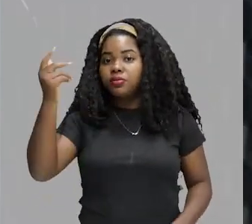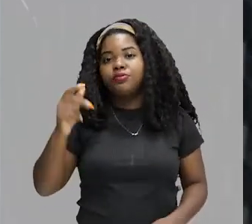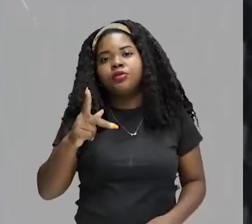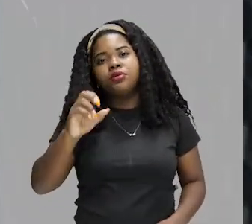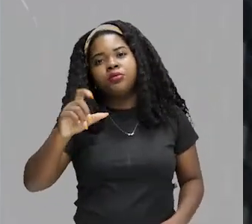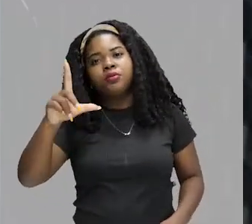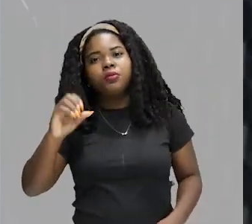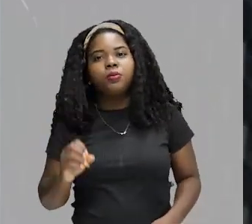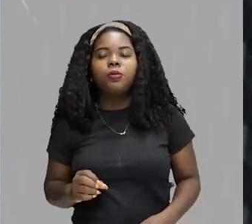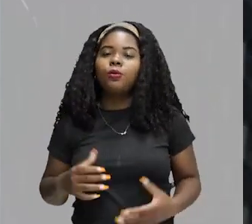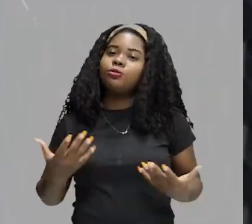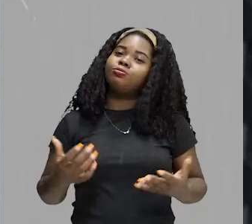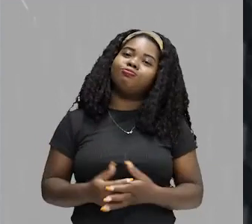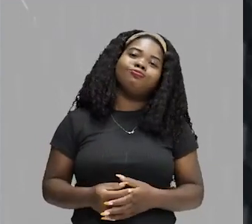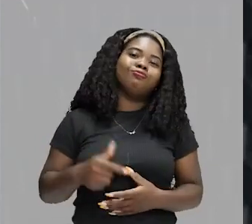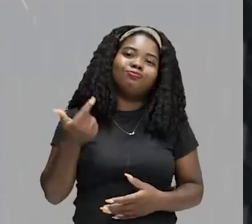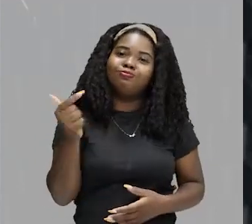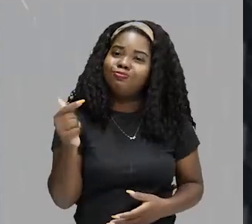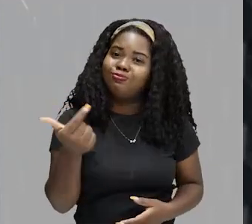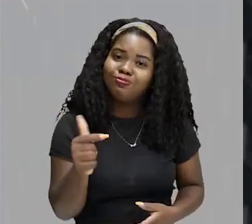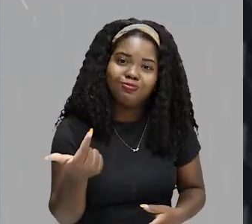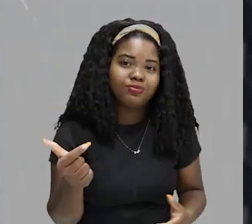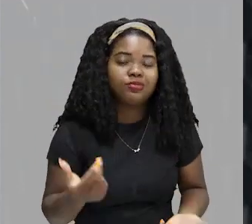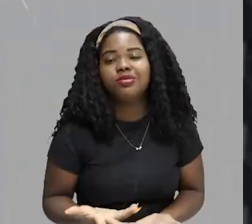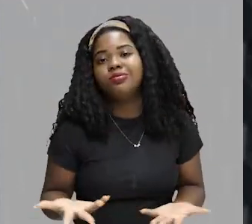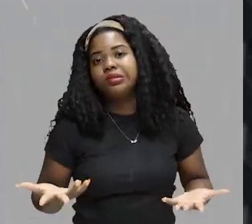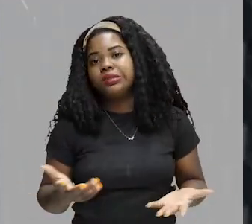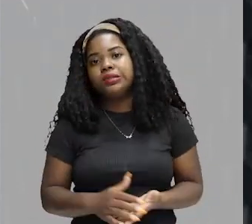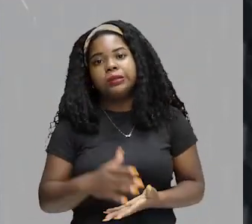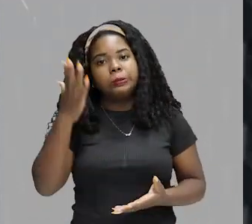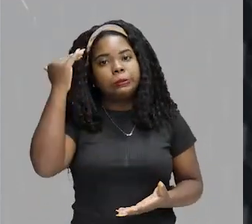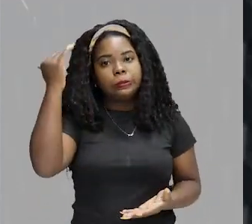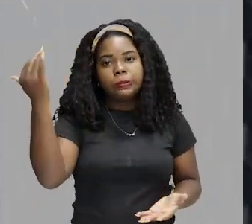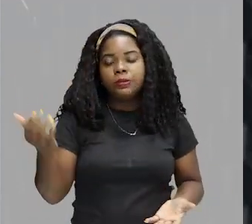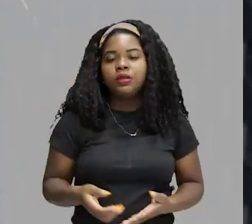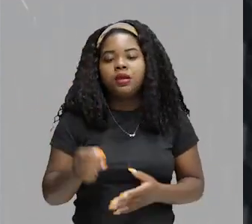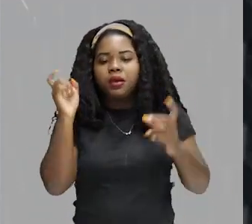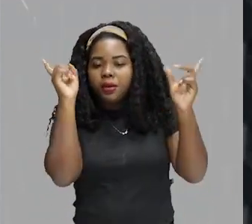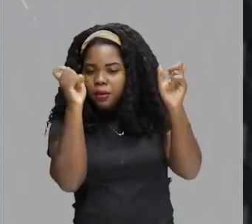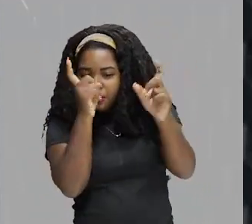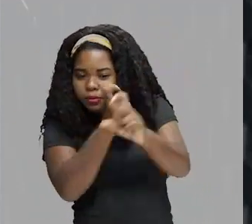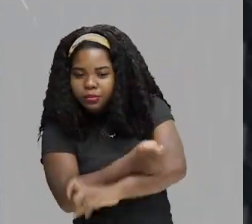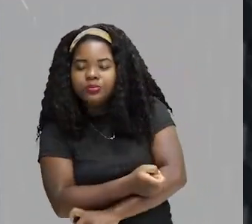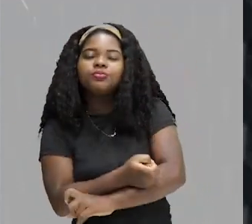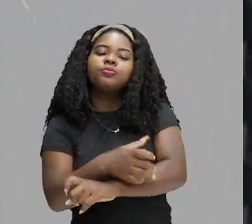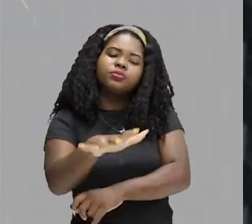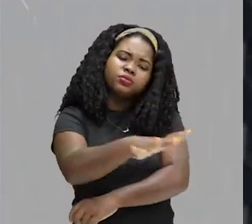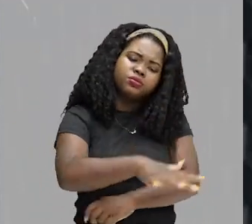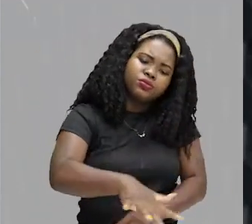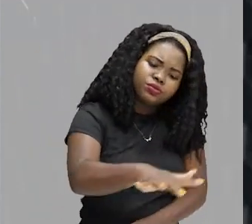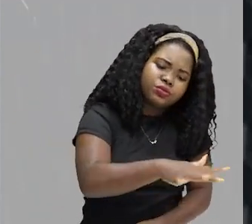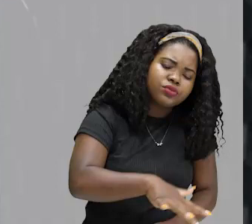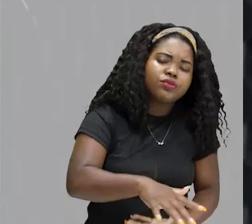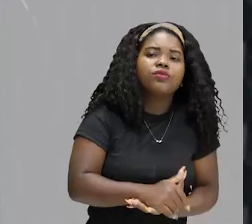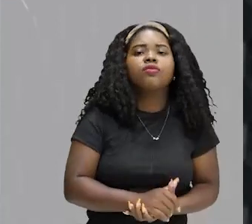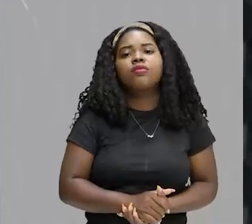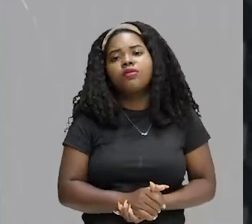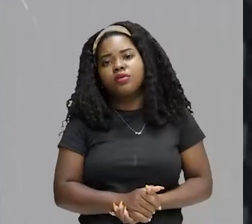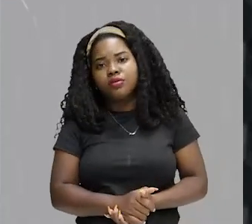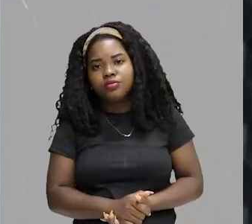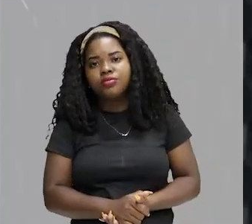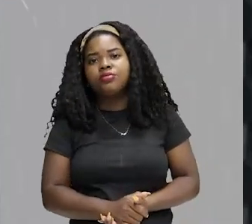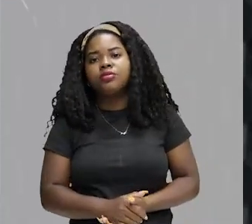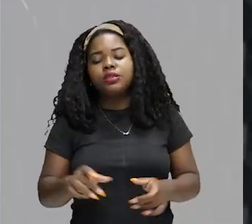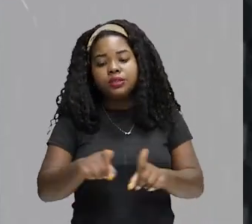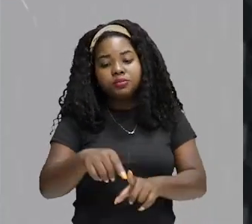infelizmente, é uma modalidade que é pouco explorada por aquelas dificuldades. carência de espaços, ausência